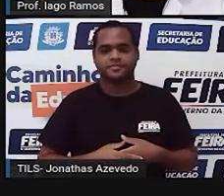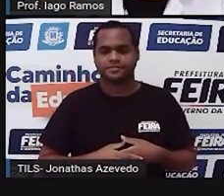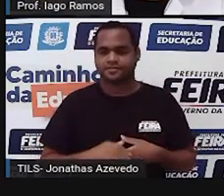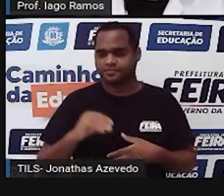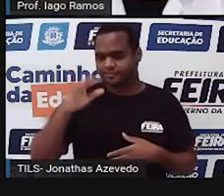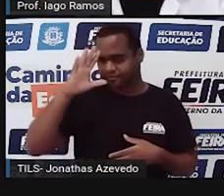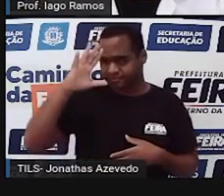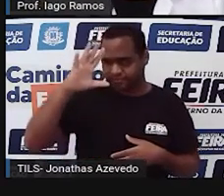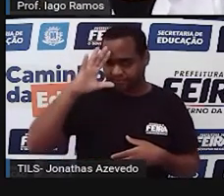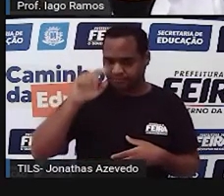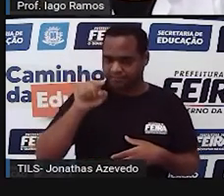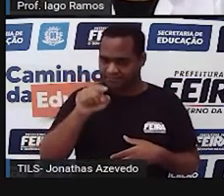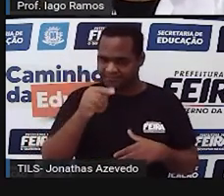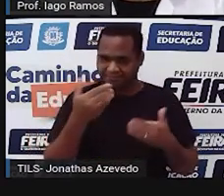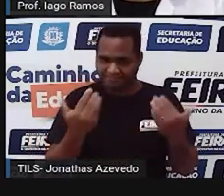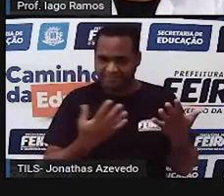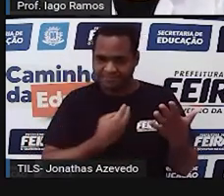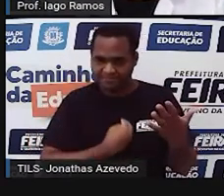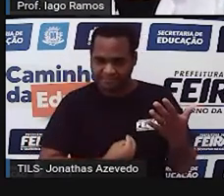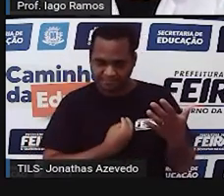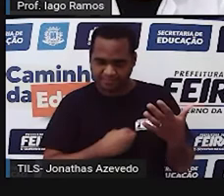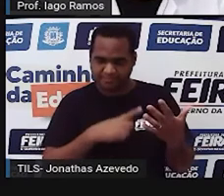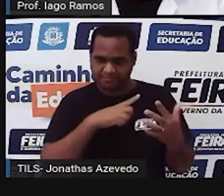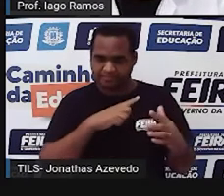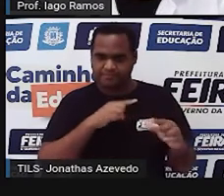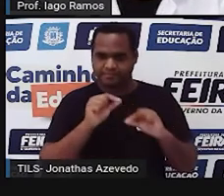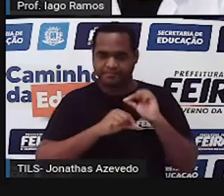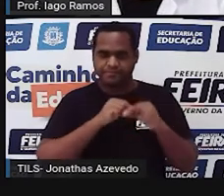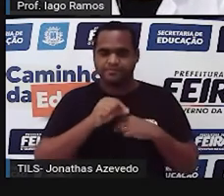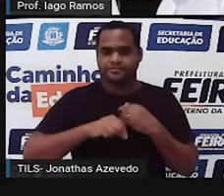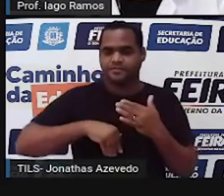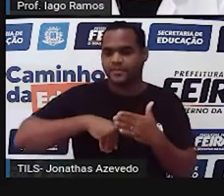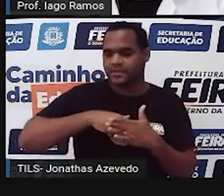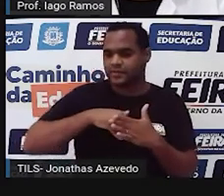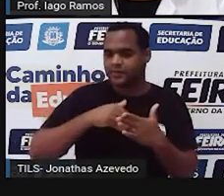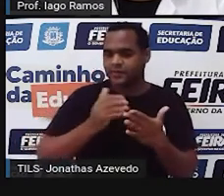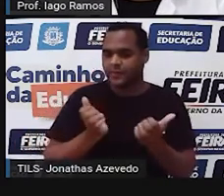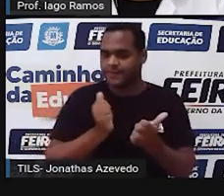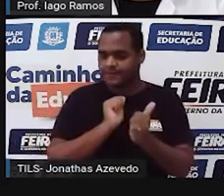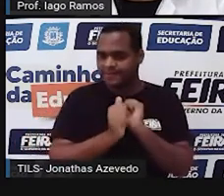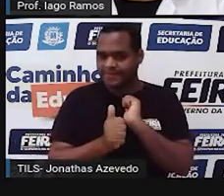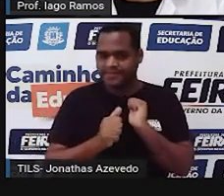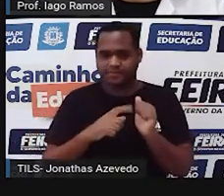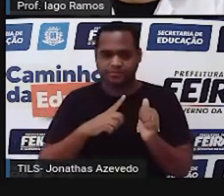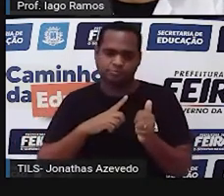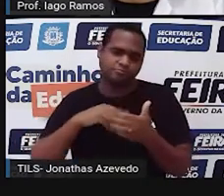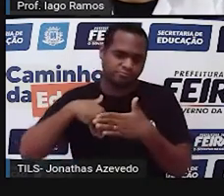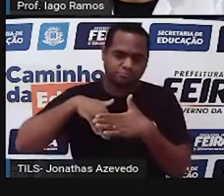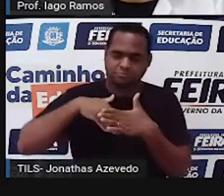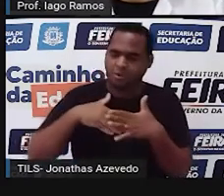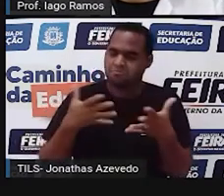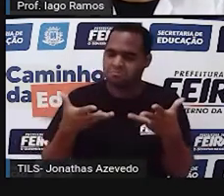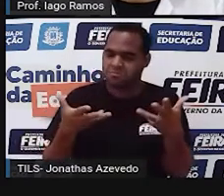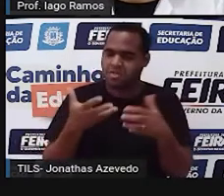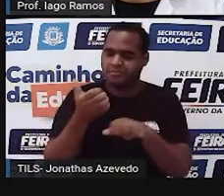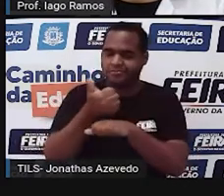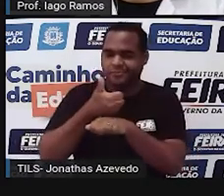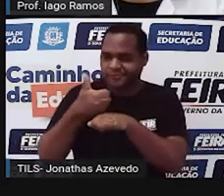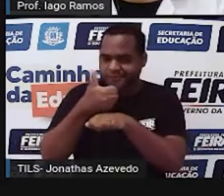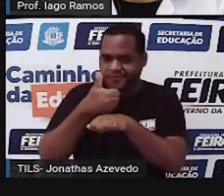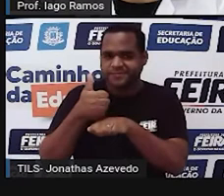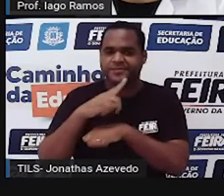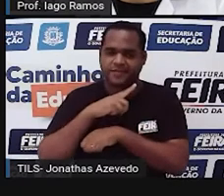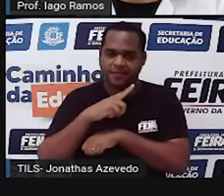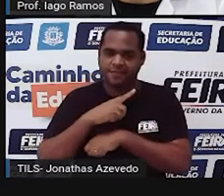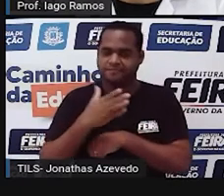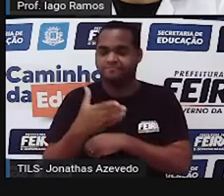que você aí do outro lado é um jogador ou uma jogadora de futebol por isso que eu disse que você